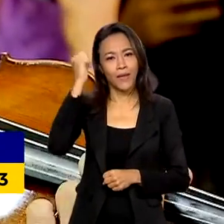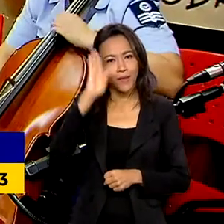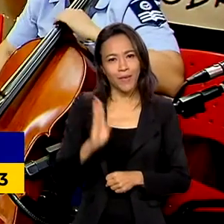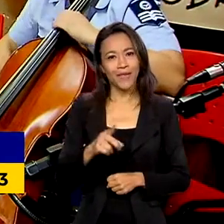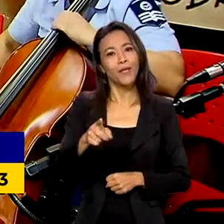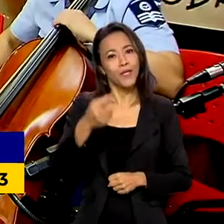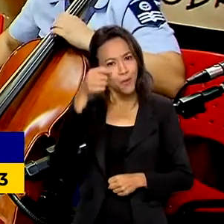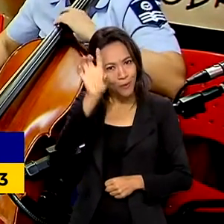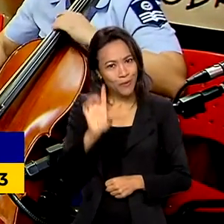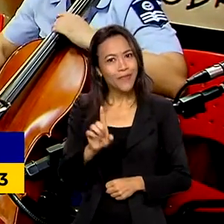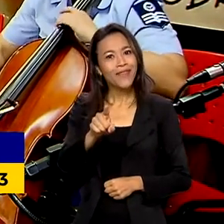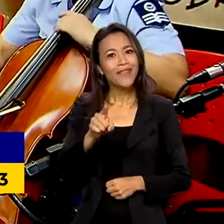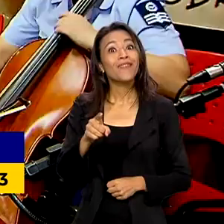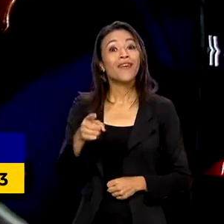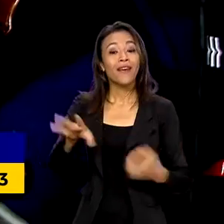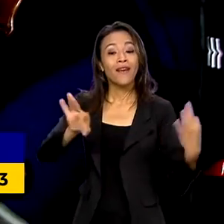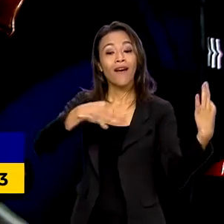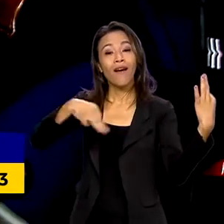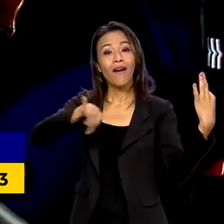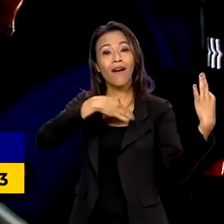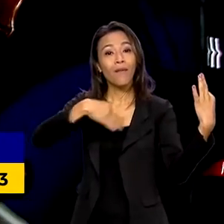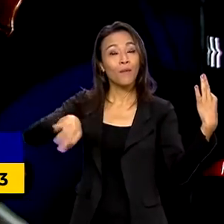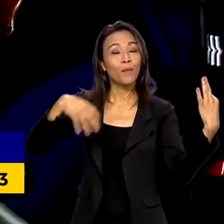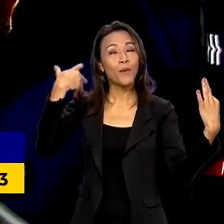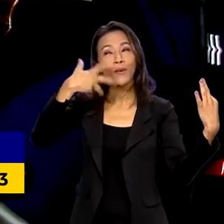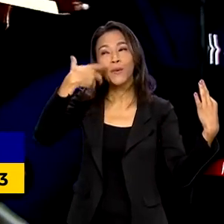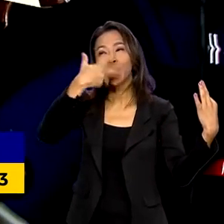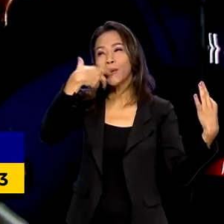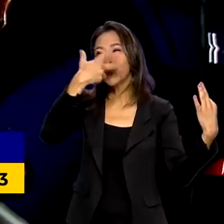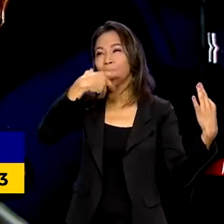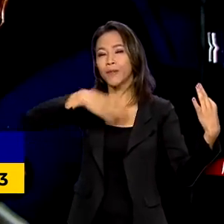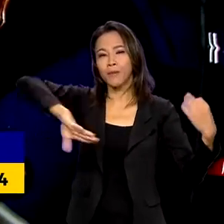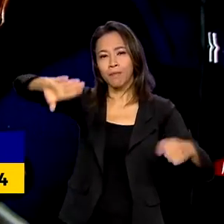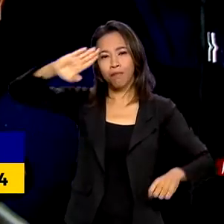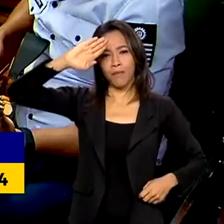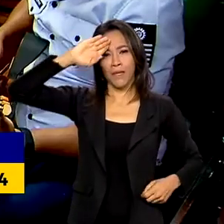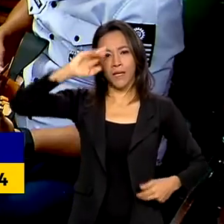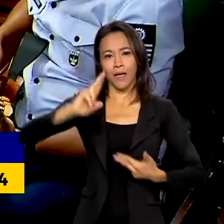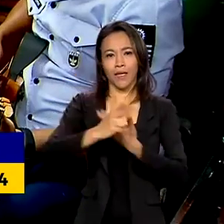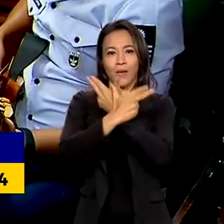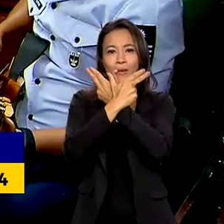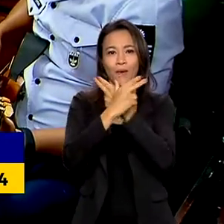direito à música do quarteto de cordas dos militares da aeronáutica.